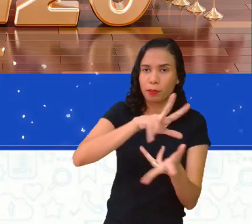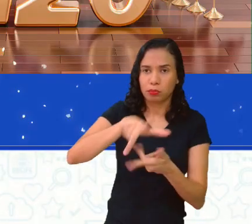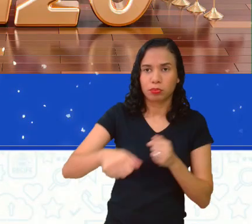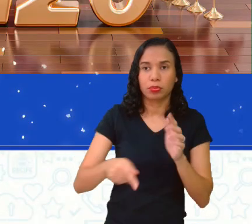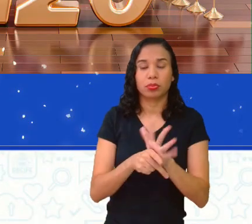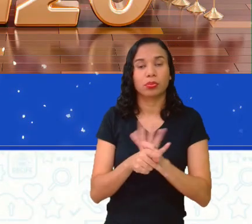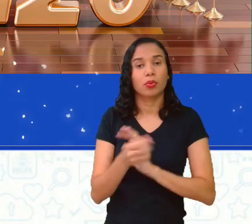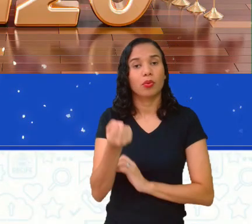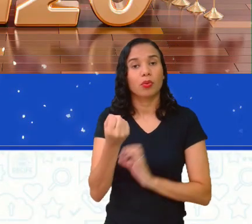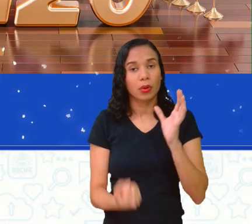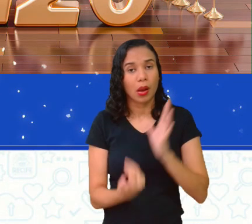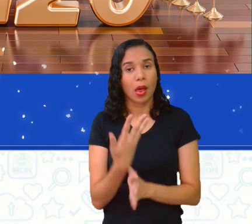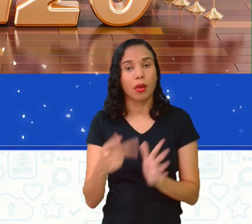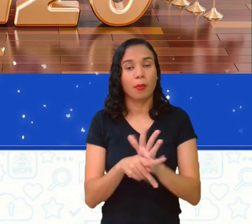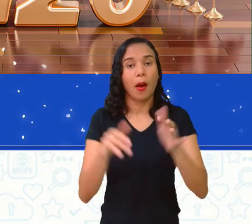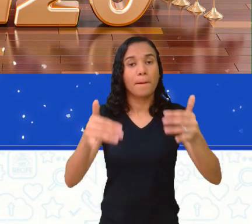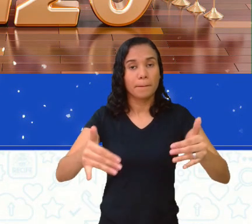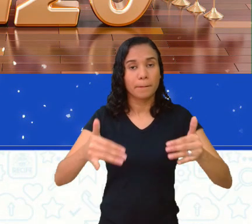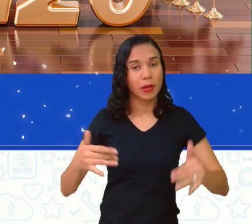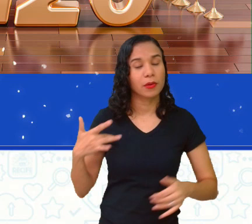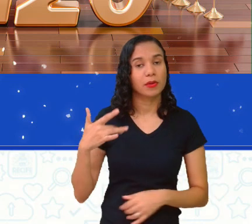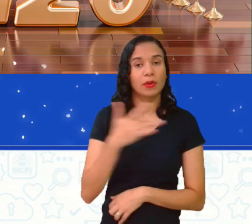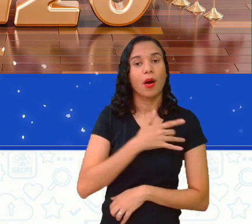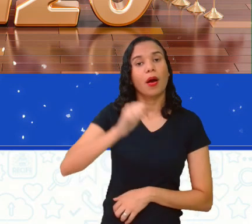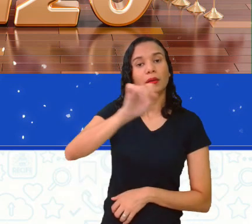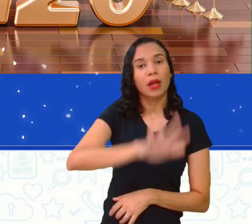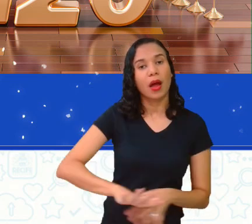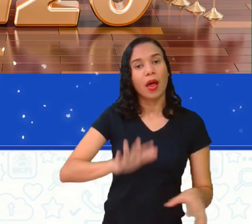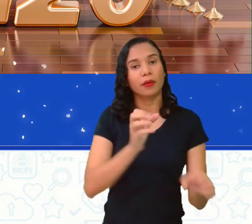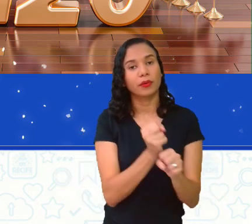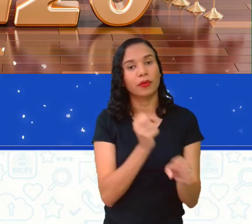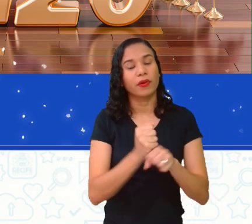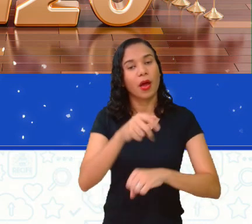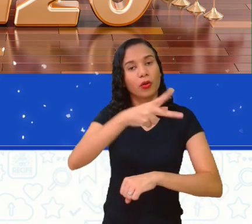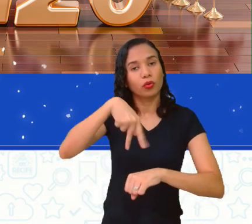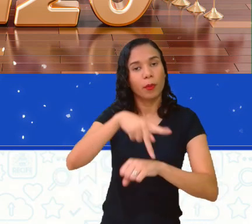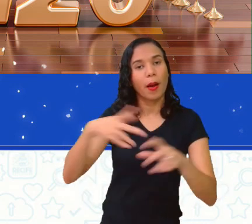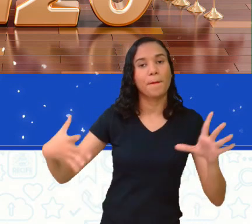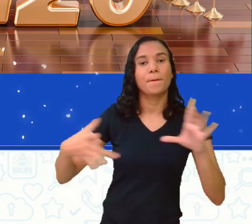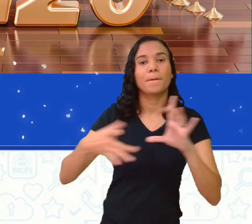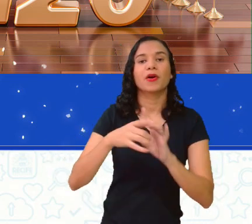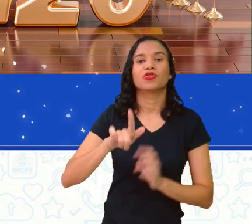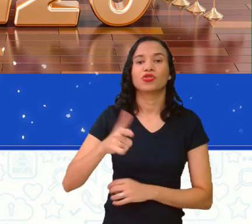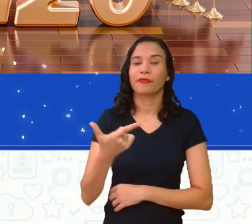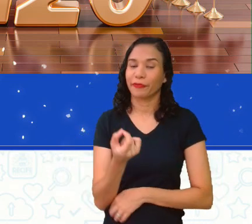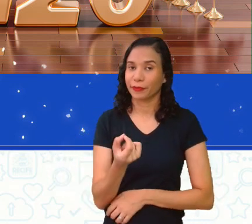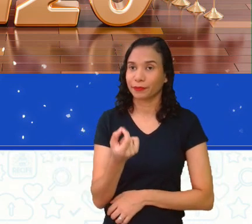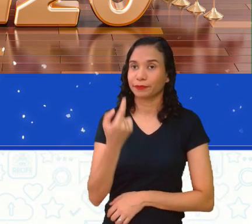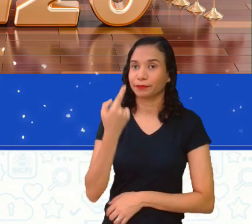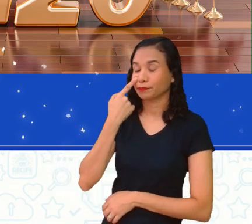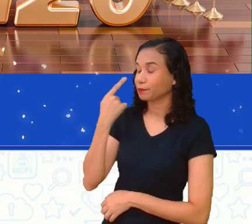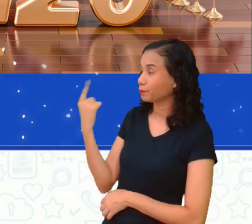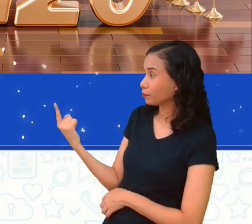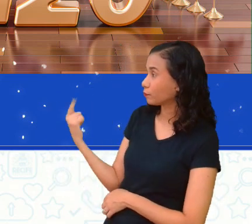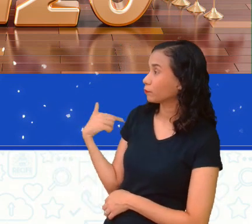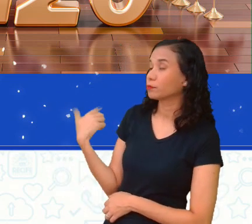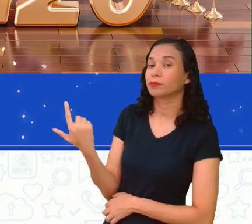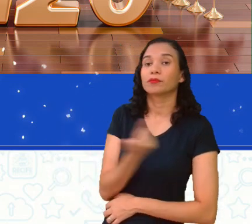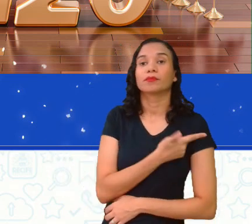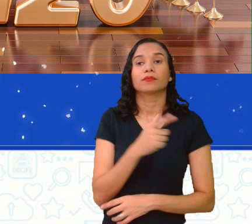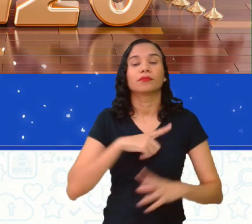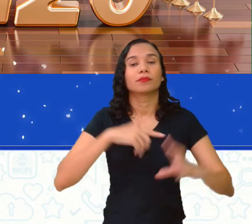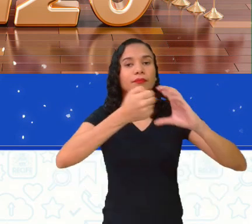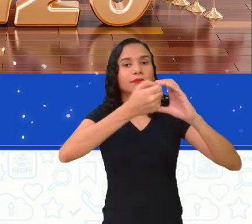lançado pelos ministros da Saúde e das áreas de finanças dos países que compõem o G20. Aqui na notícia a gente tem algumas